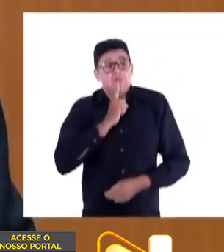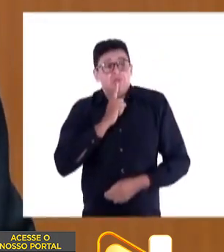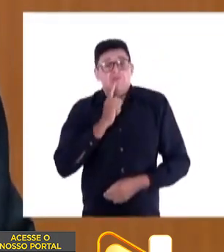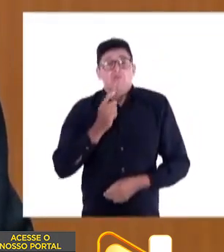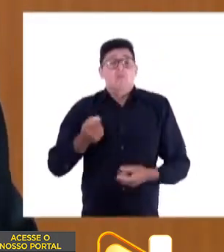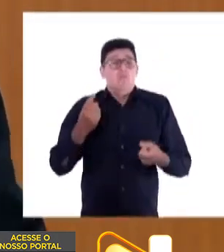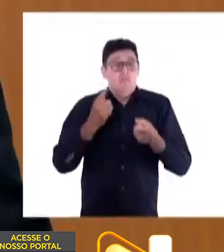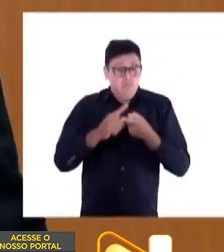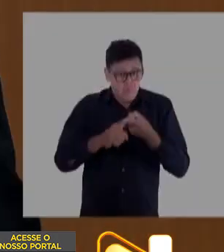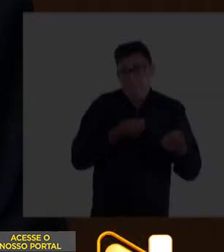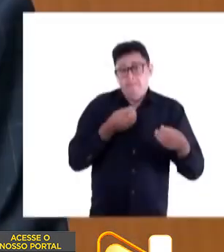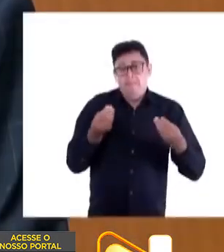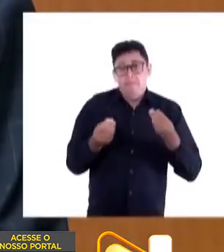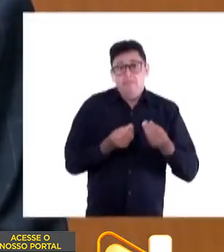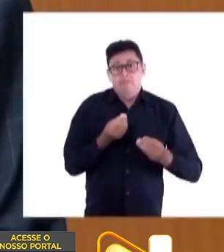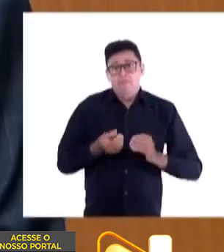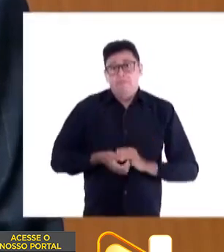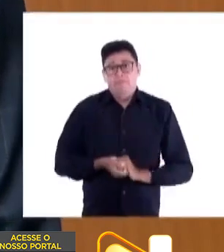esse estado já teve.